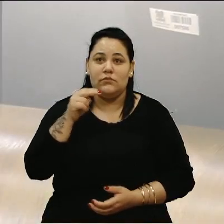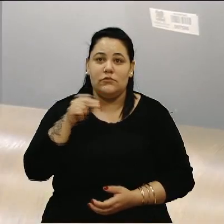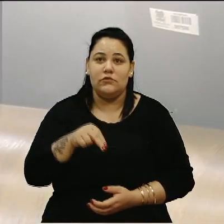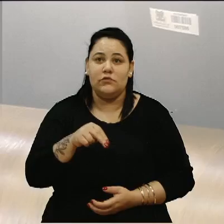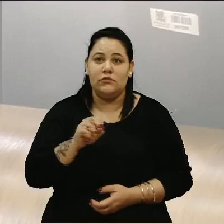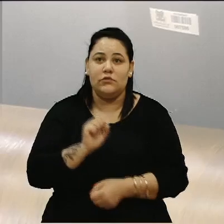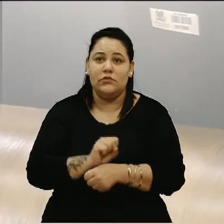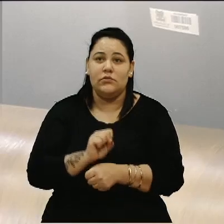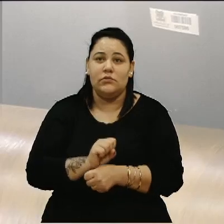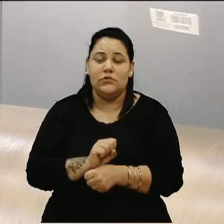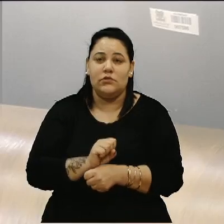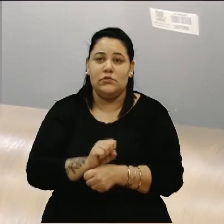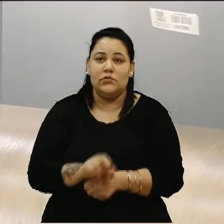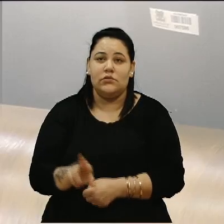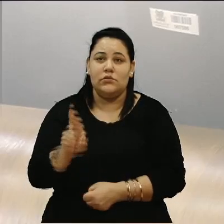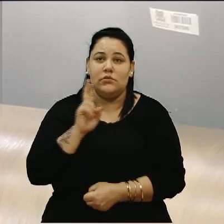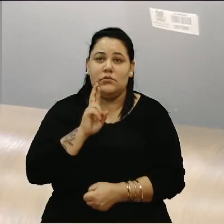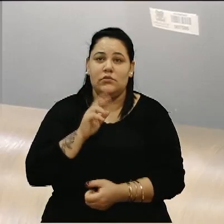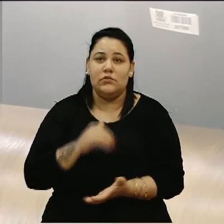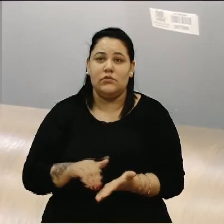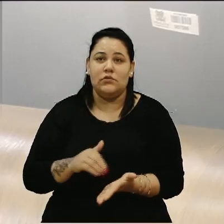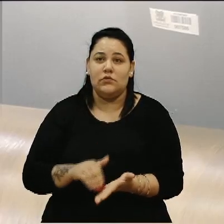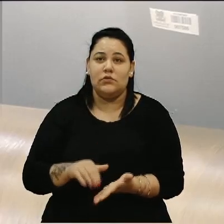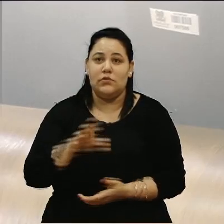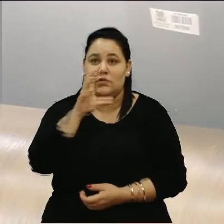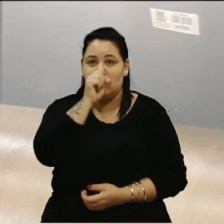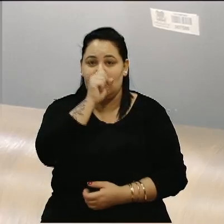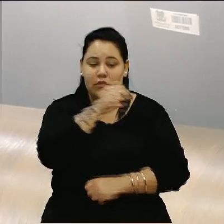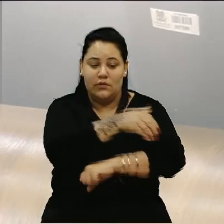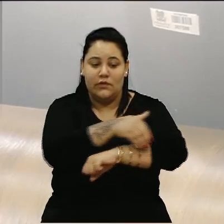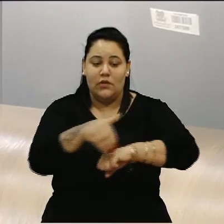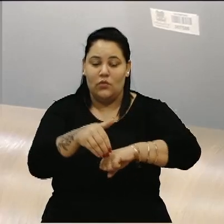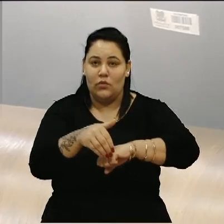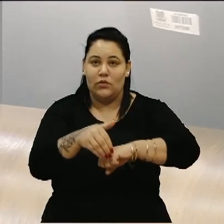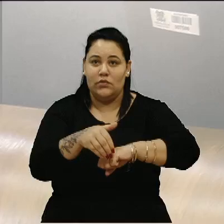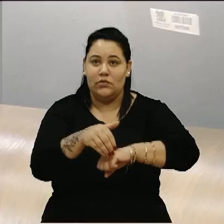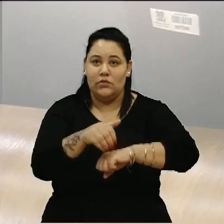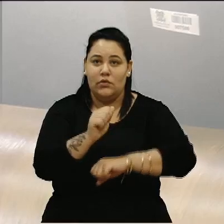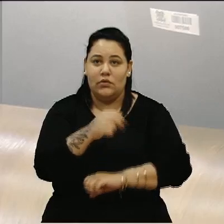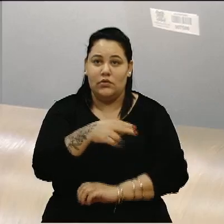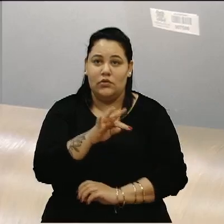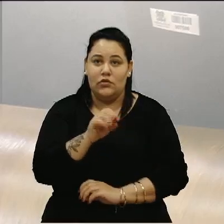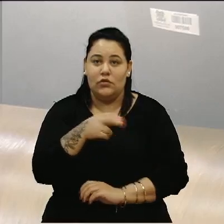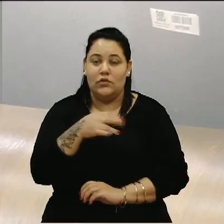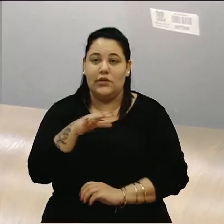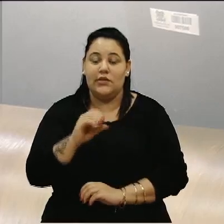secretário. Sábado estive na rua Antônio Andreguete e